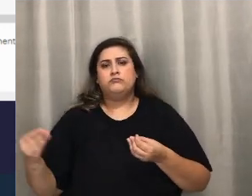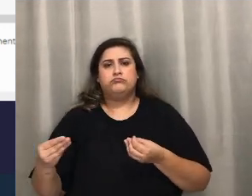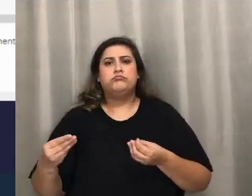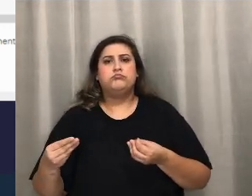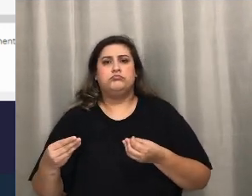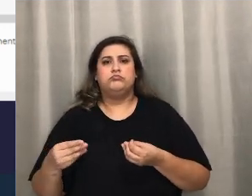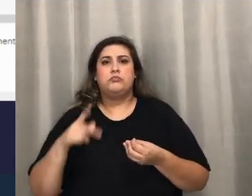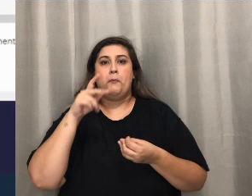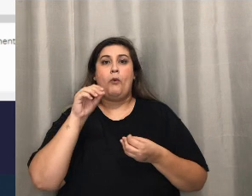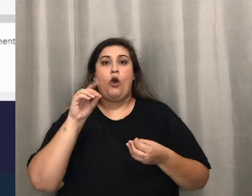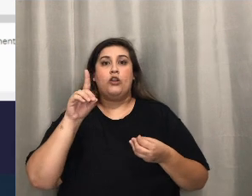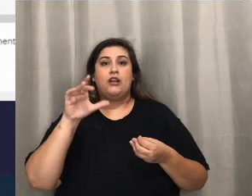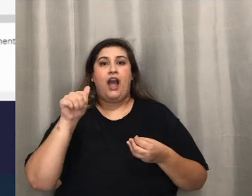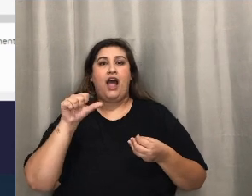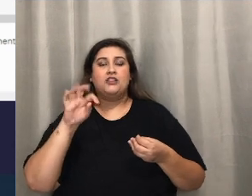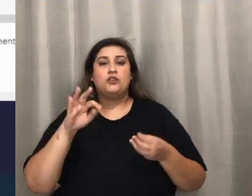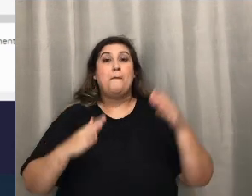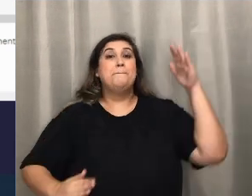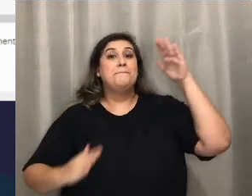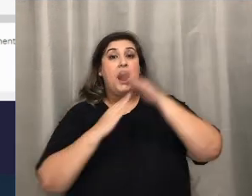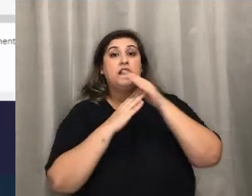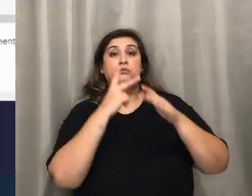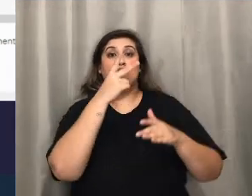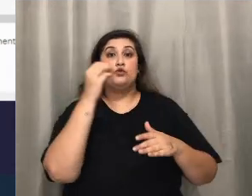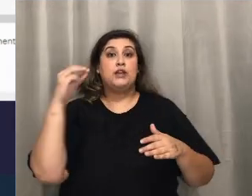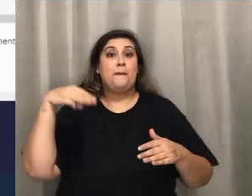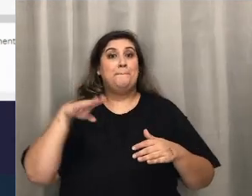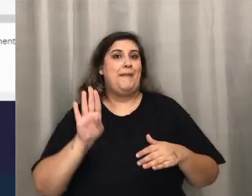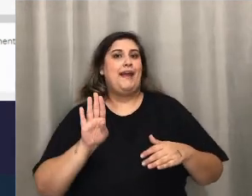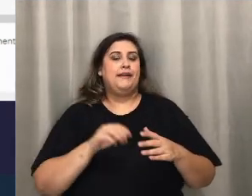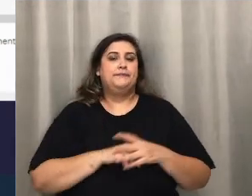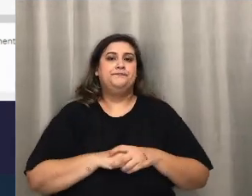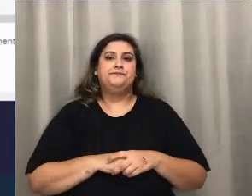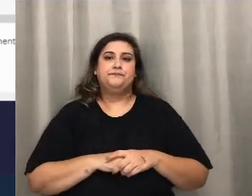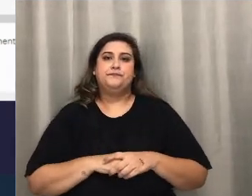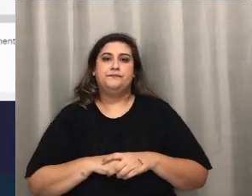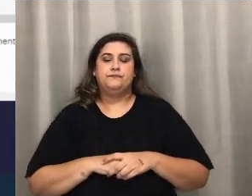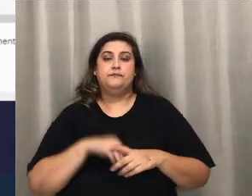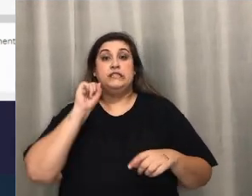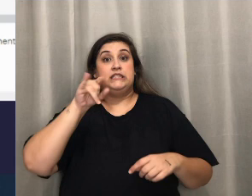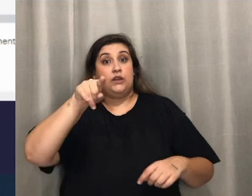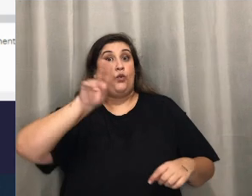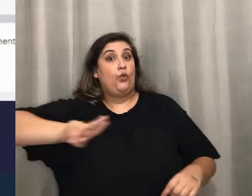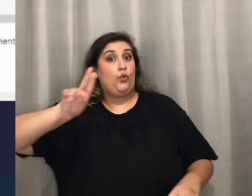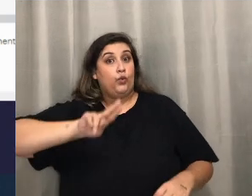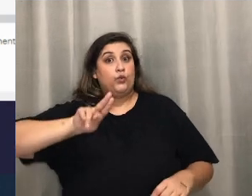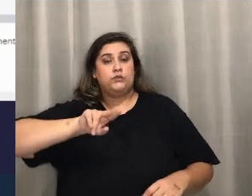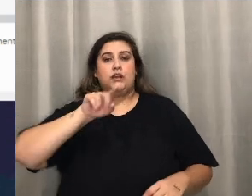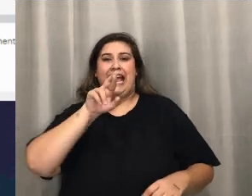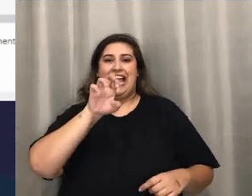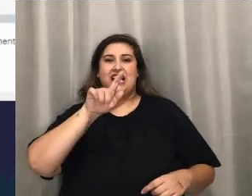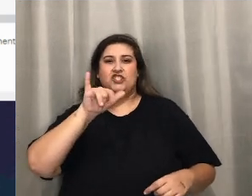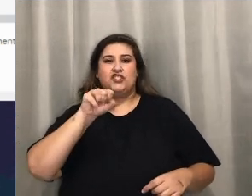um podcast de, no máximo, 200 megas. Se você utilizar aqui o